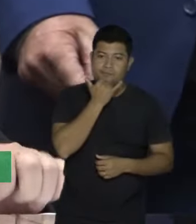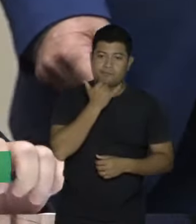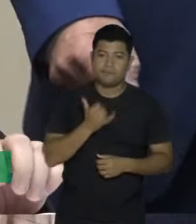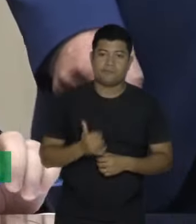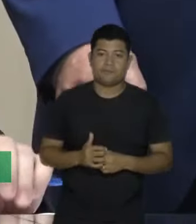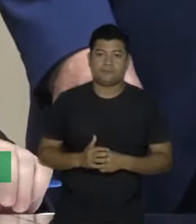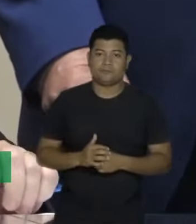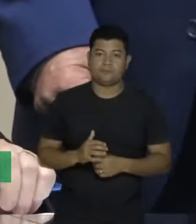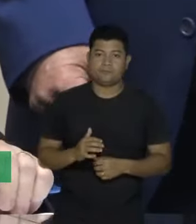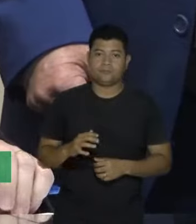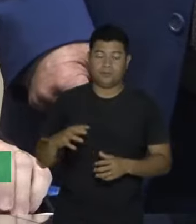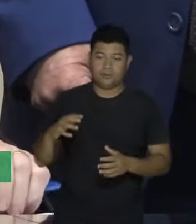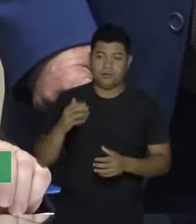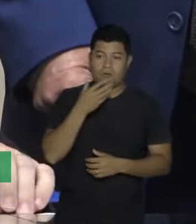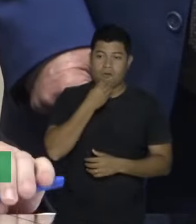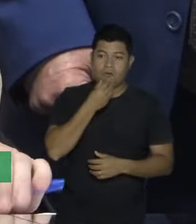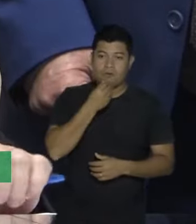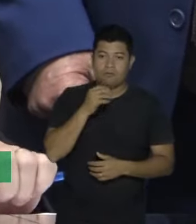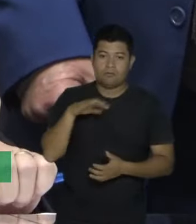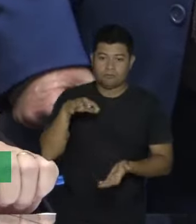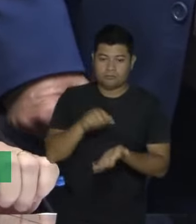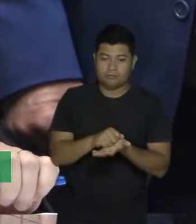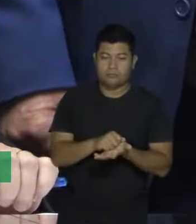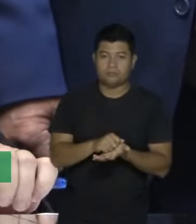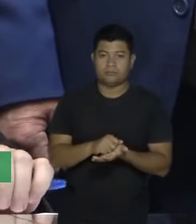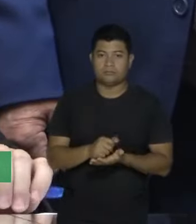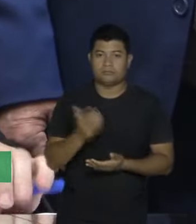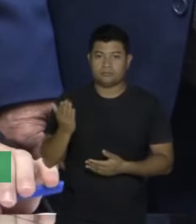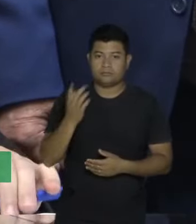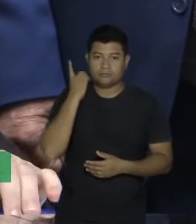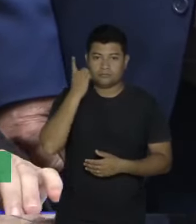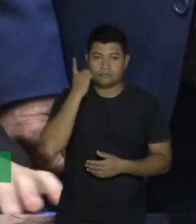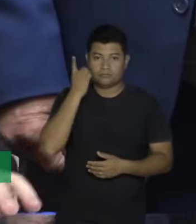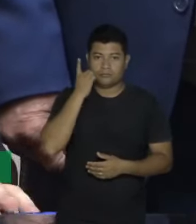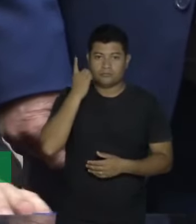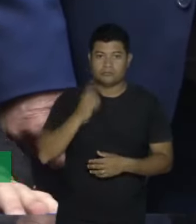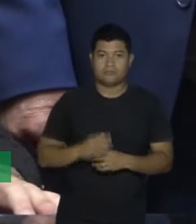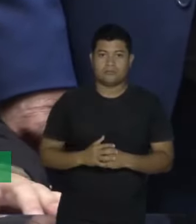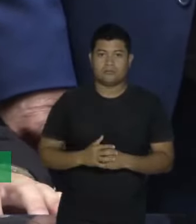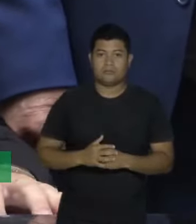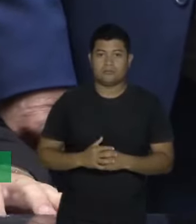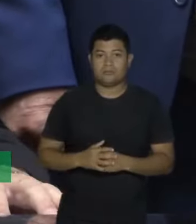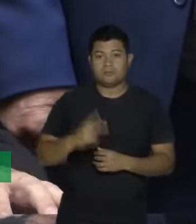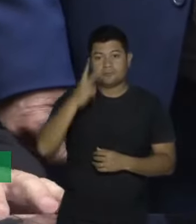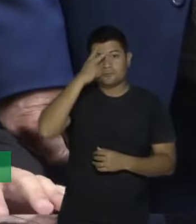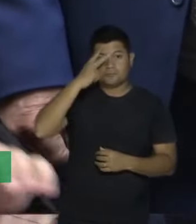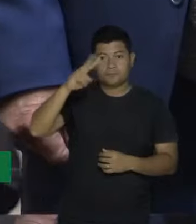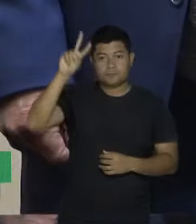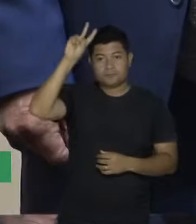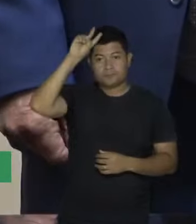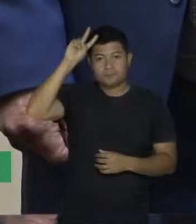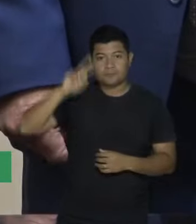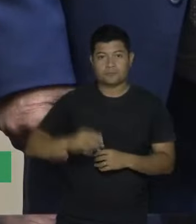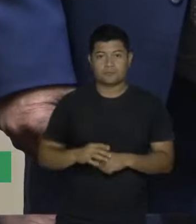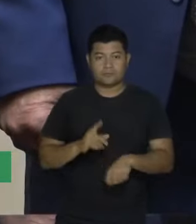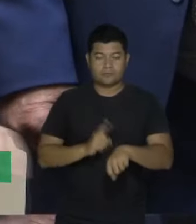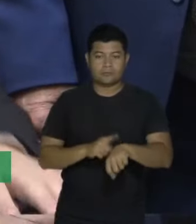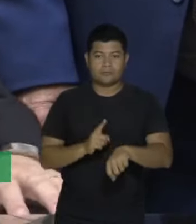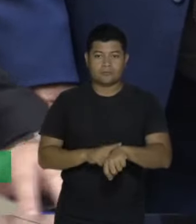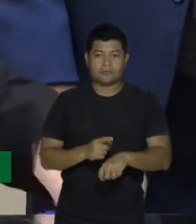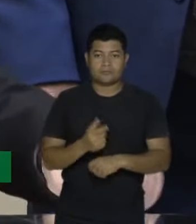Inscrito para falar em primeiro lugar, deputado Vicente Caro Preso. Vossa Excelência tem